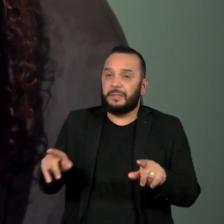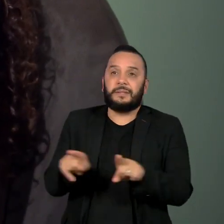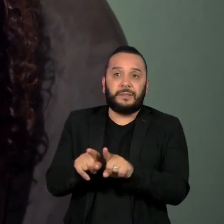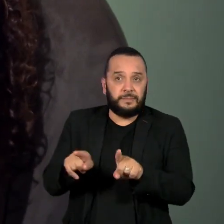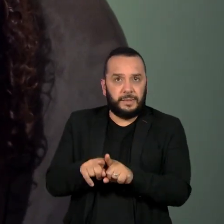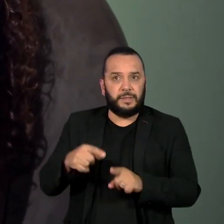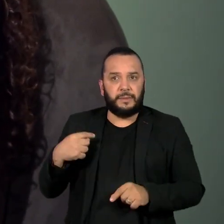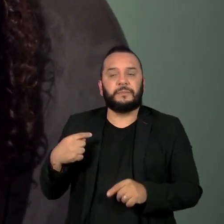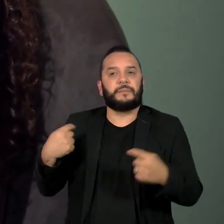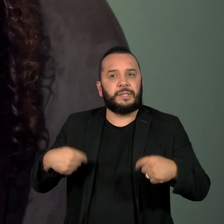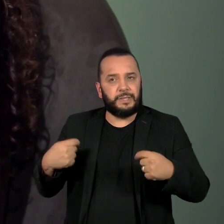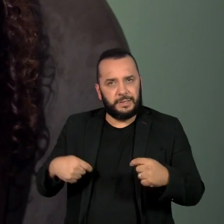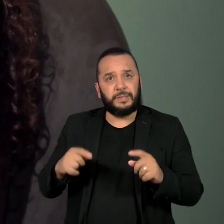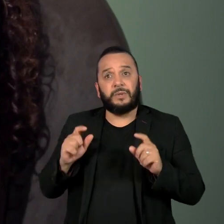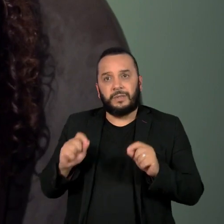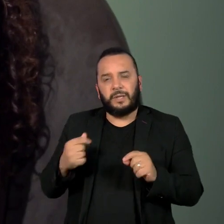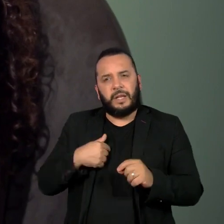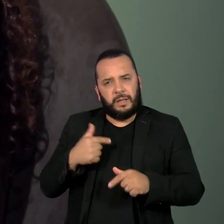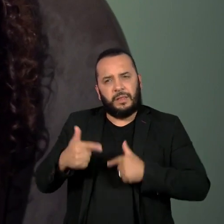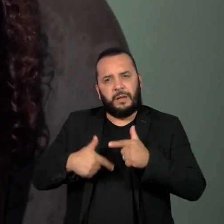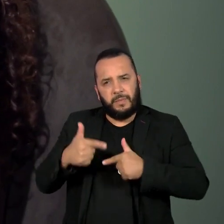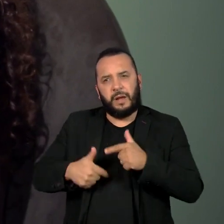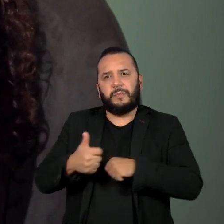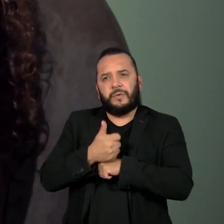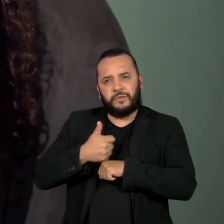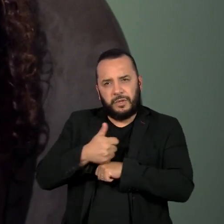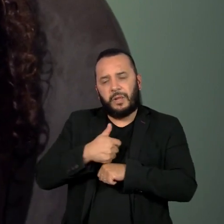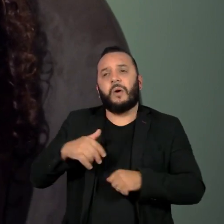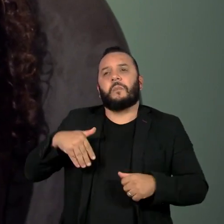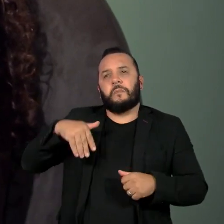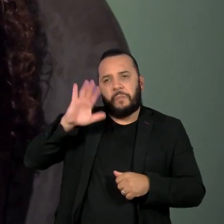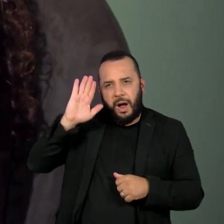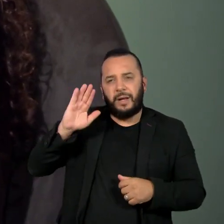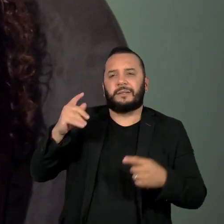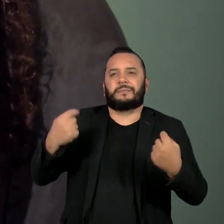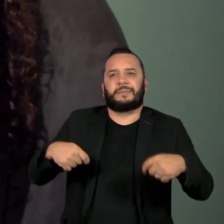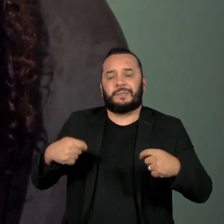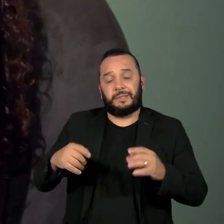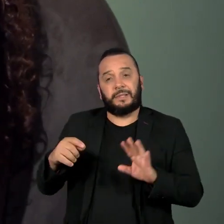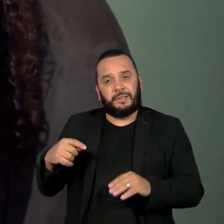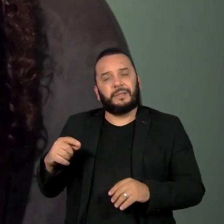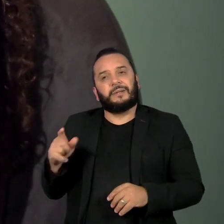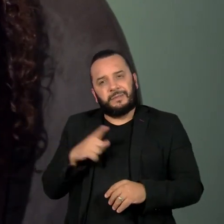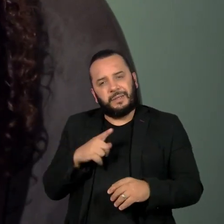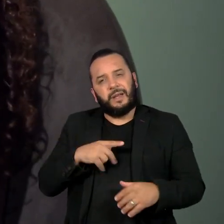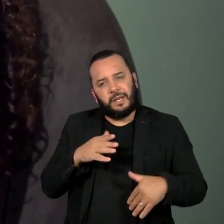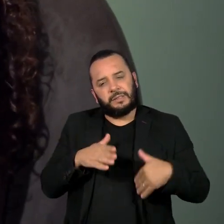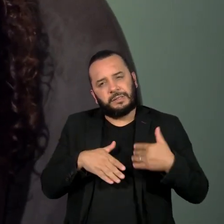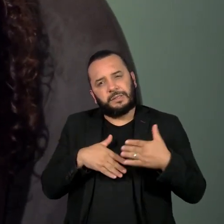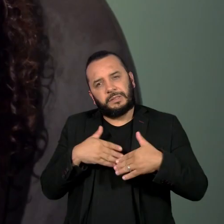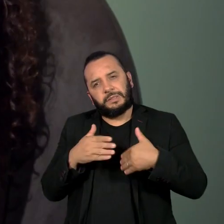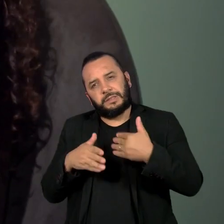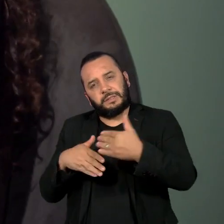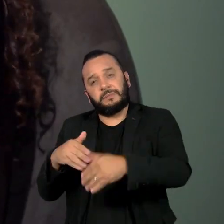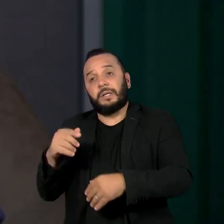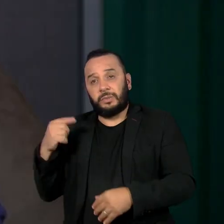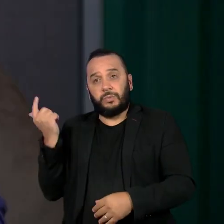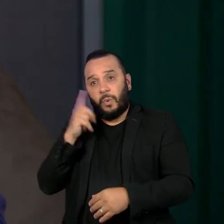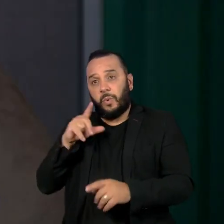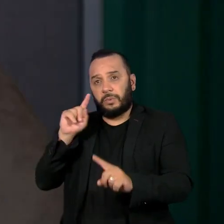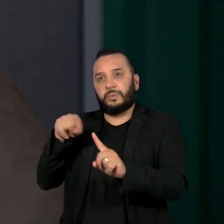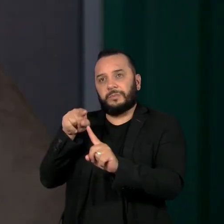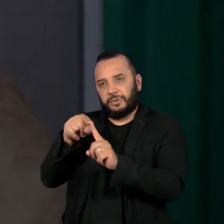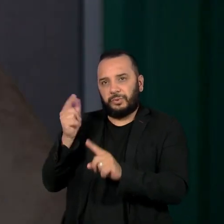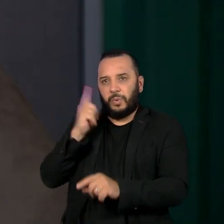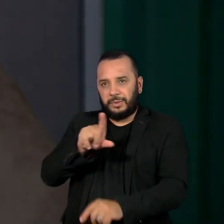a gente tenha cada vez mais essa mão de obra qualificada. Então, acho que a gente ainda tem um caminho pela frente, mas a gente chega lá.